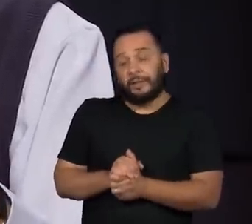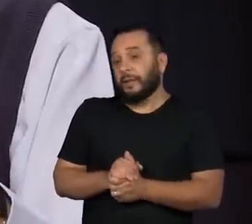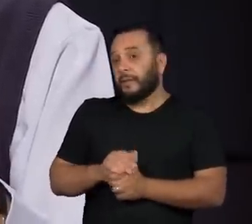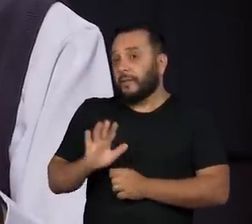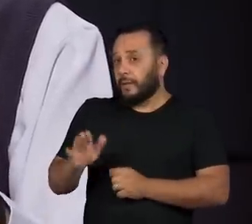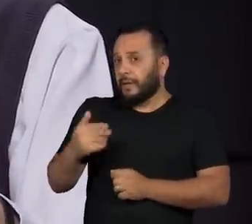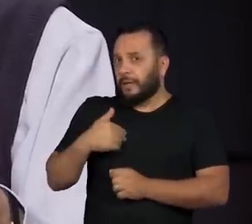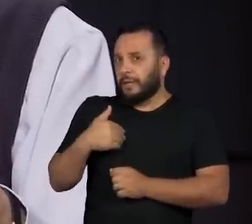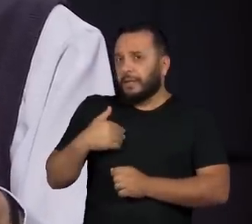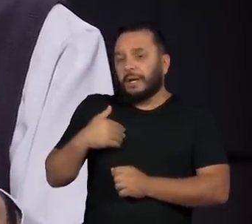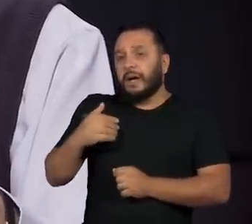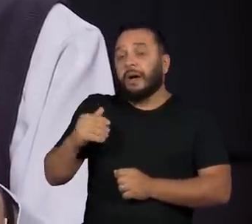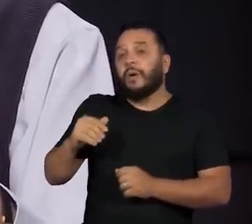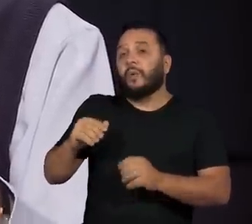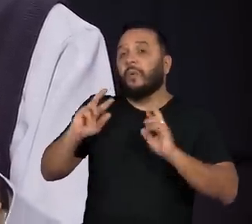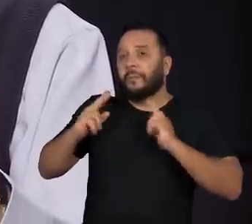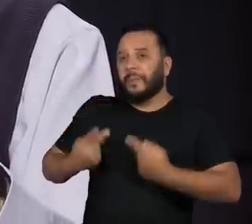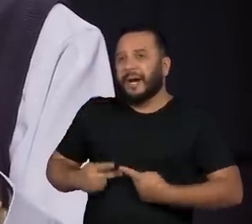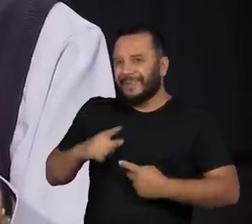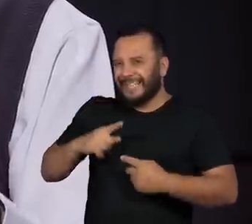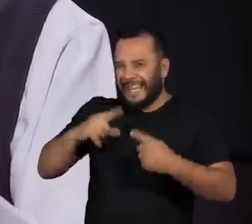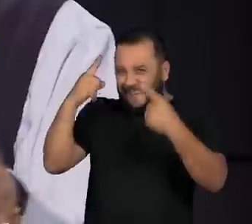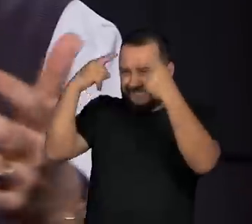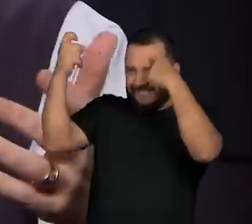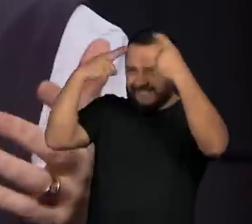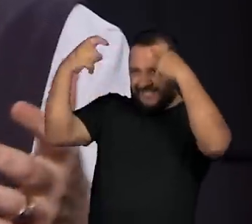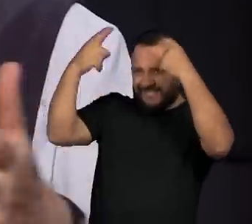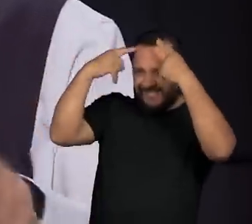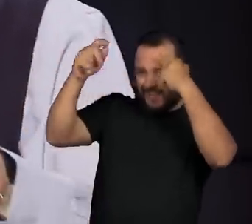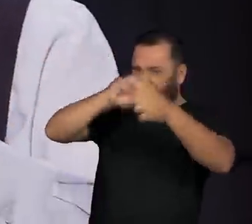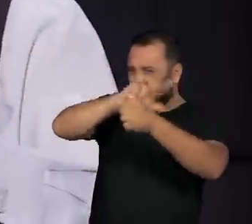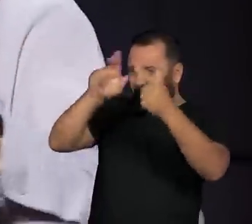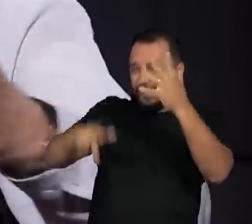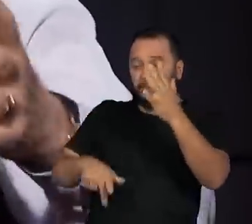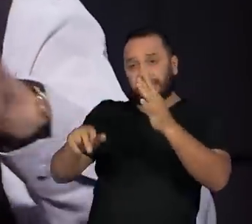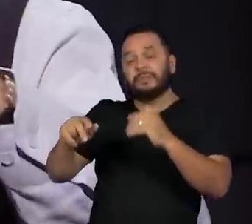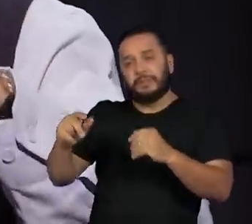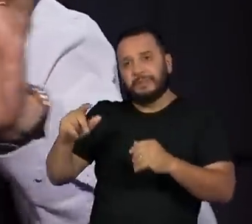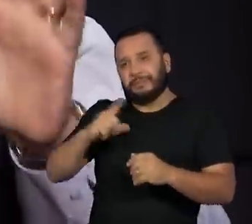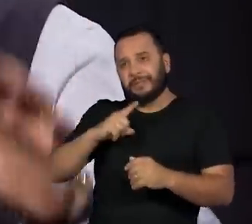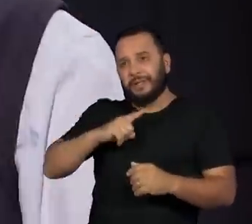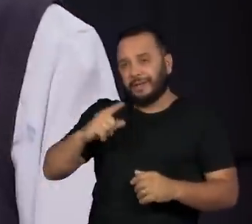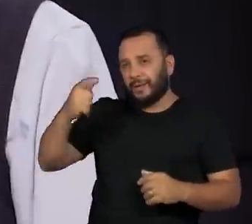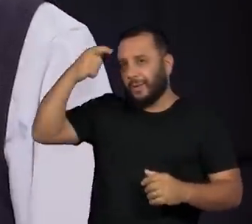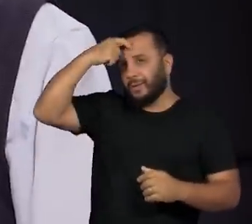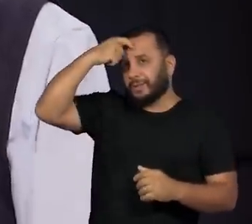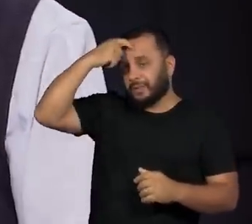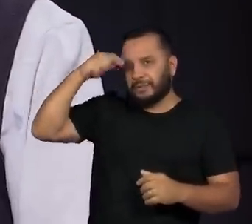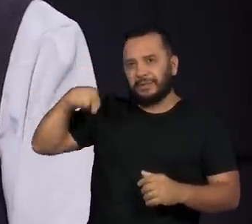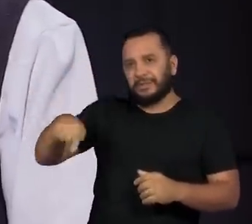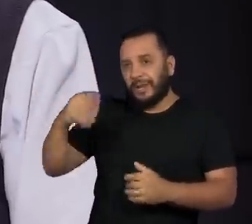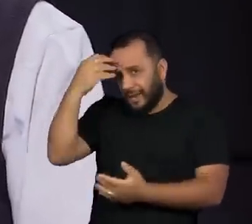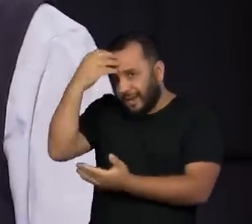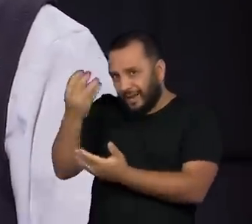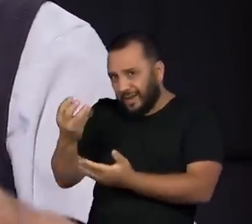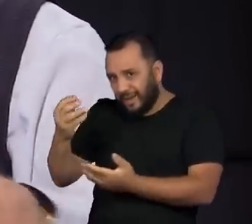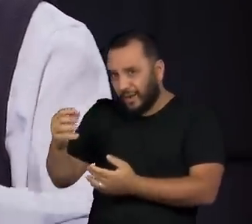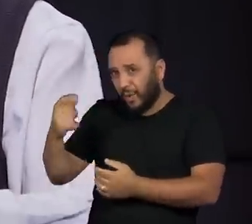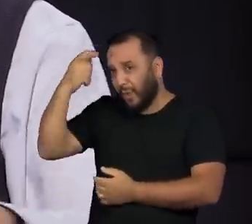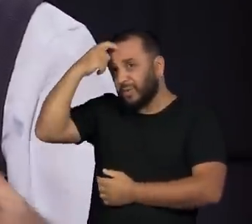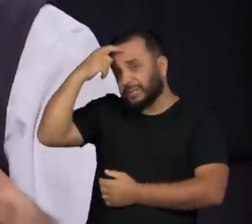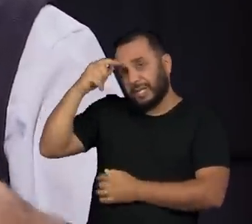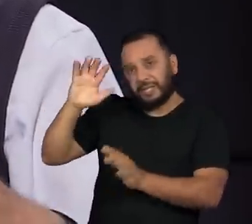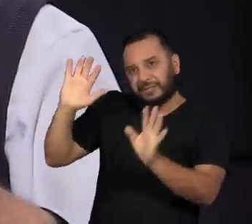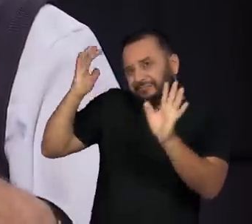final humana é a criatividade imagina que acreditar é consciência tem gente dizendo que eles têm consciência ou não não vou entrar nessa discussão não tenho capacidade mas